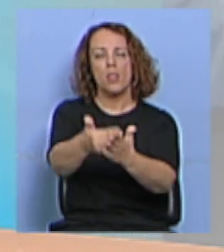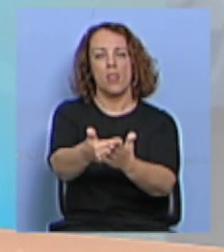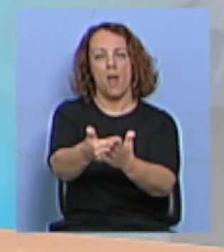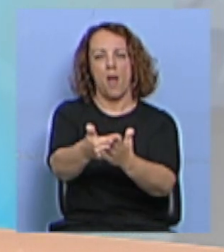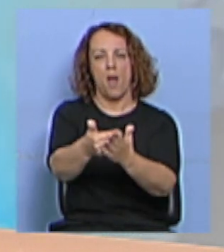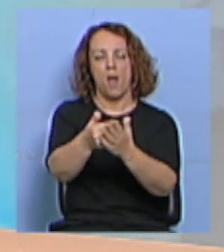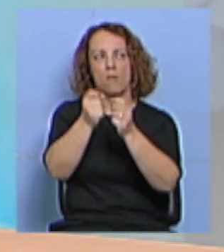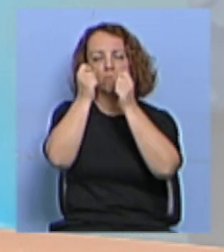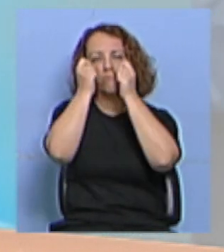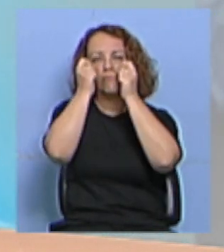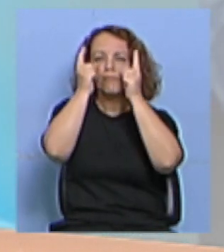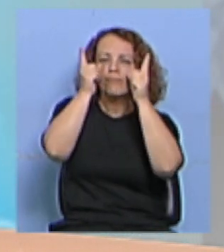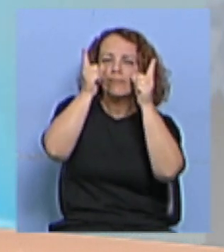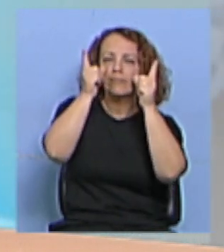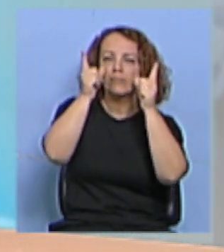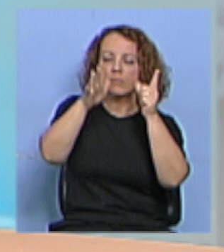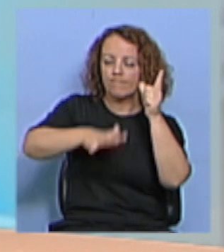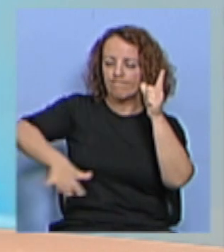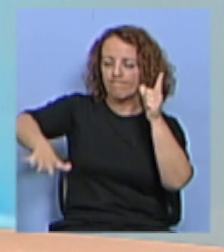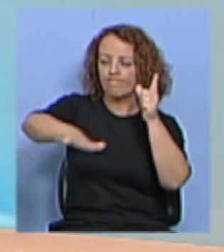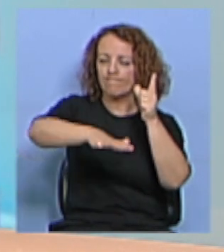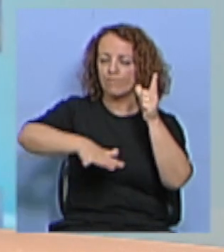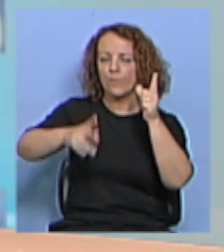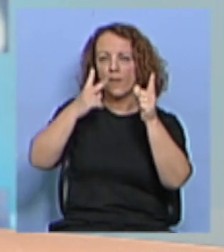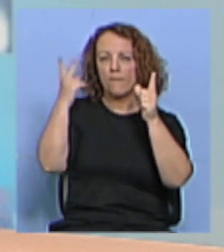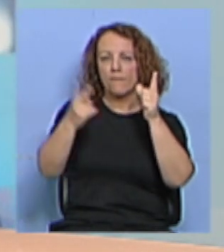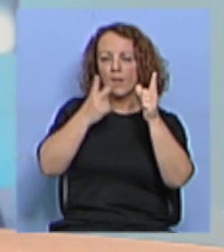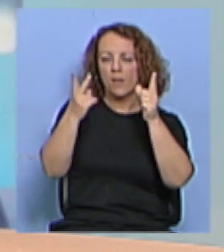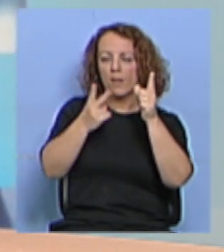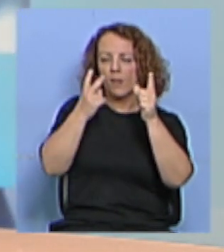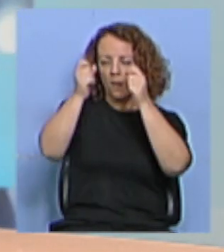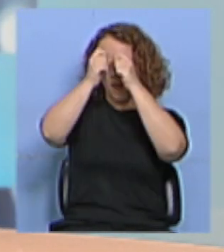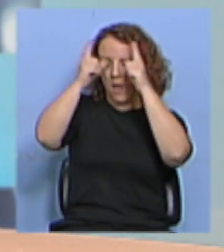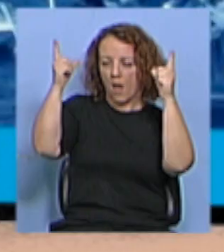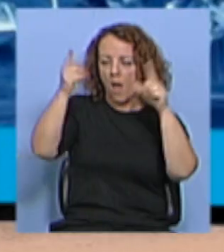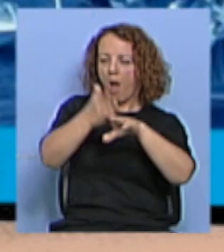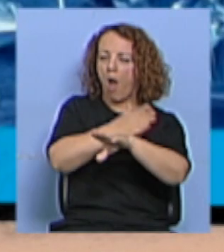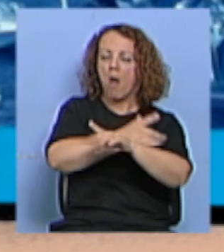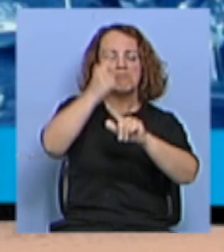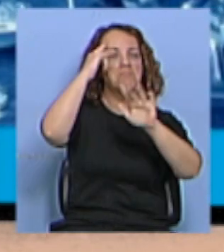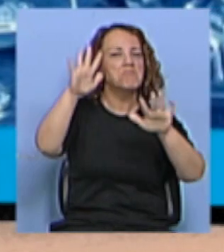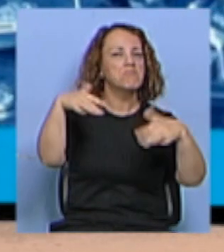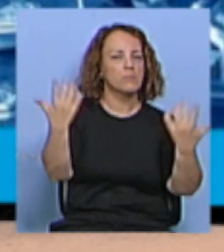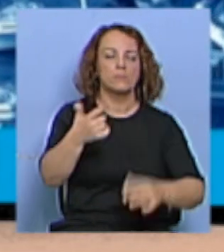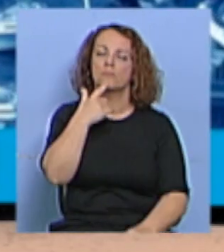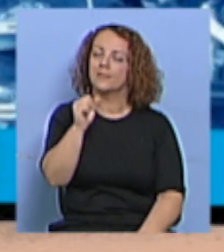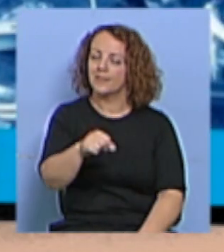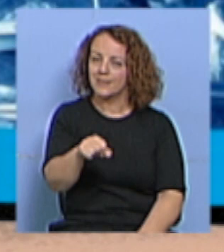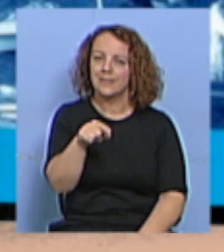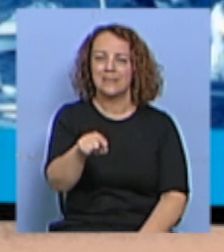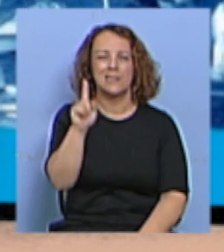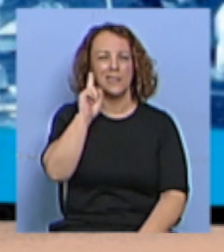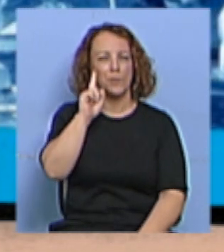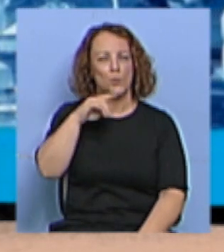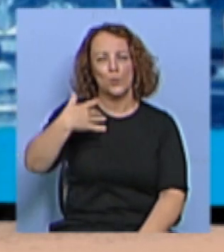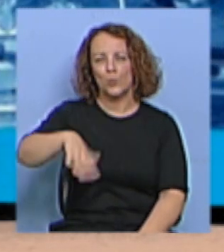o olhar para uma dimensão de vida que provavelmente eles não imaginavam. Sim, eu acho que é fundamental, acho que